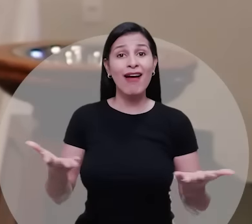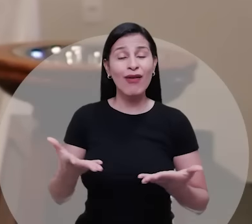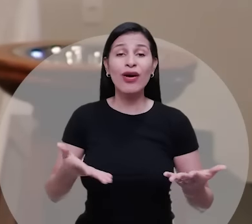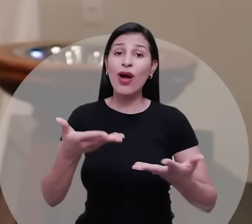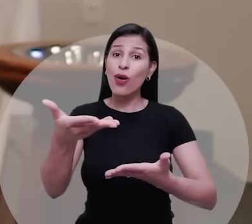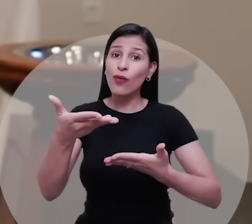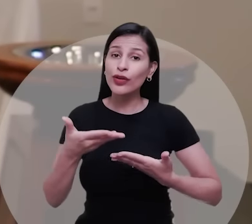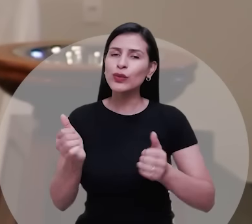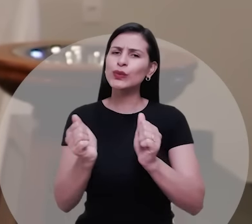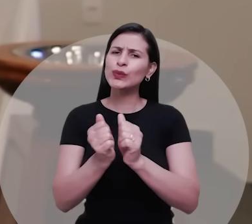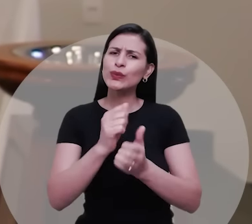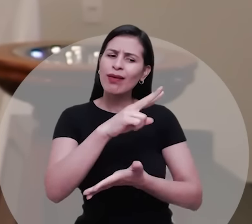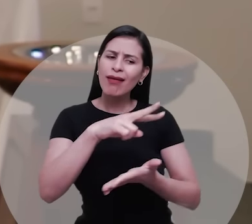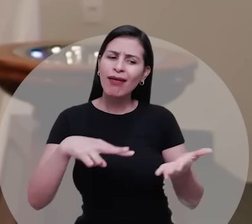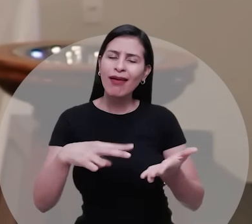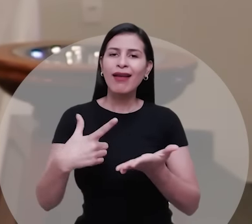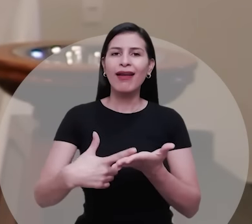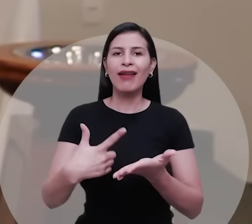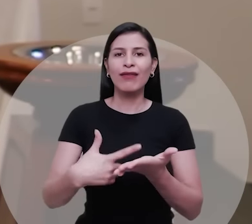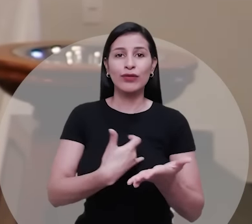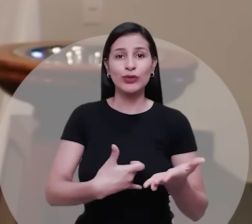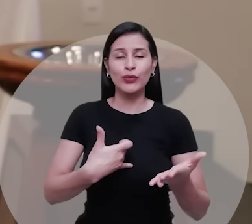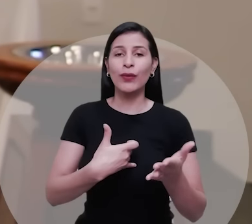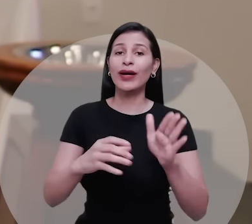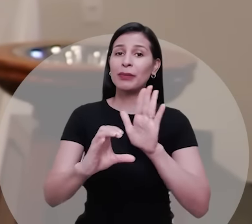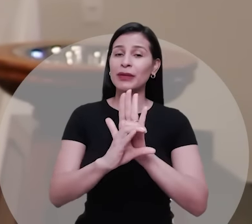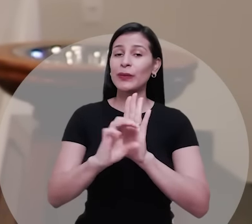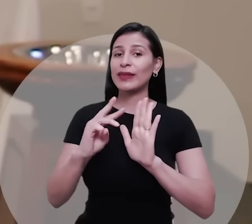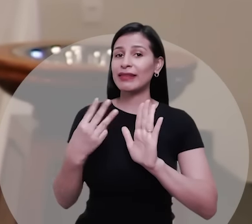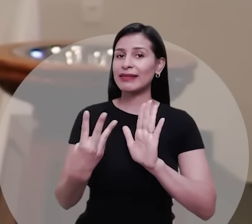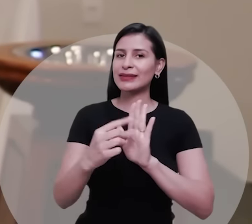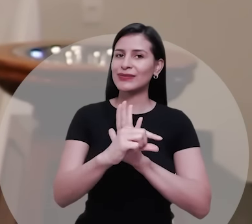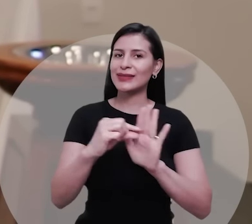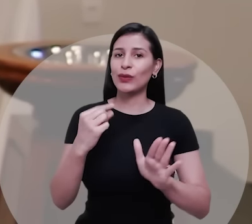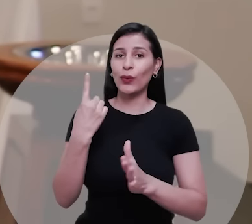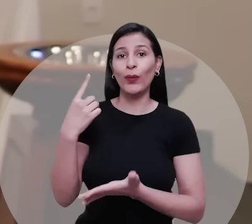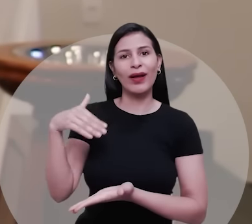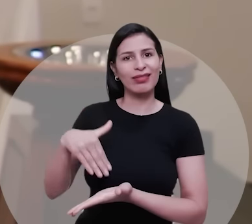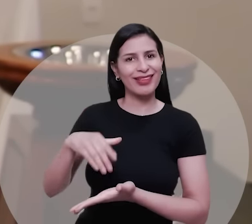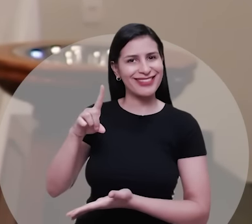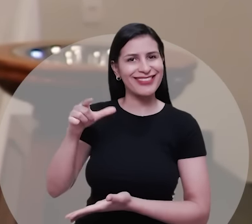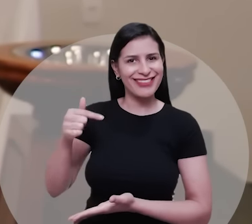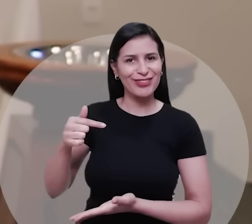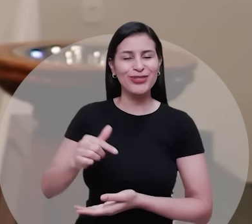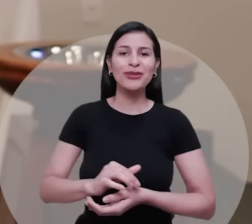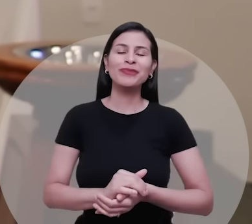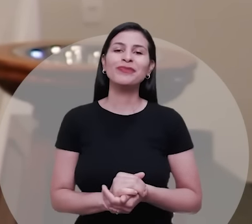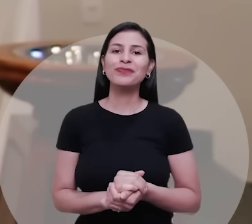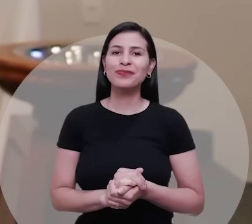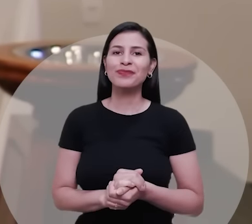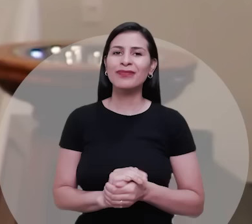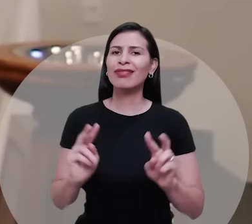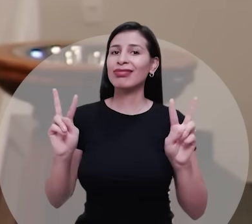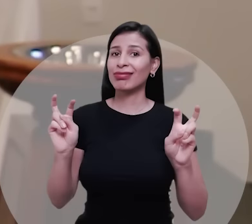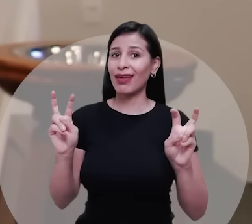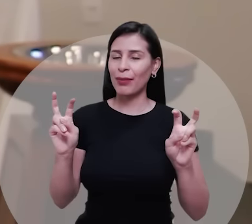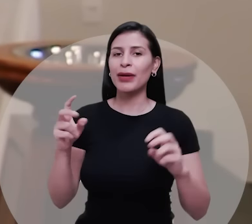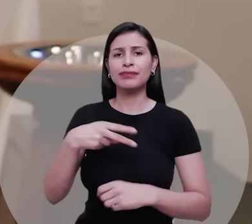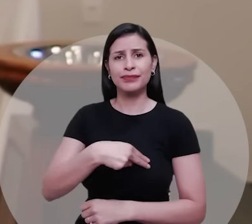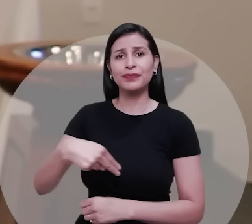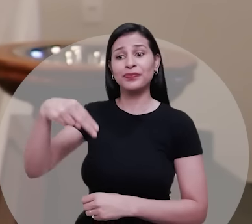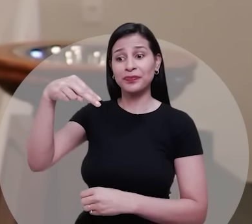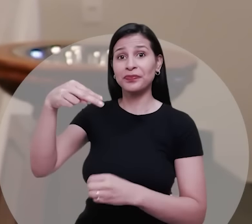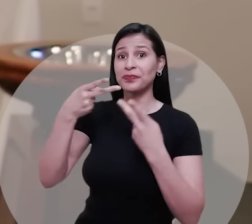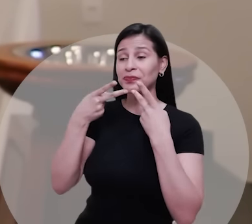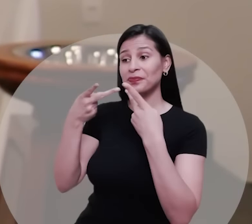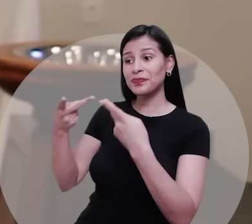Convido a leitura do Evangelho de João, capítulo 3, versículos 1 a 17. Nicodemos